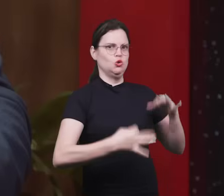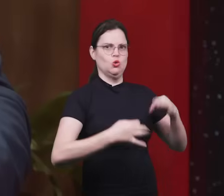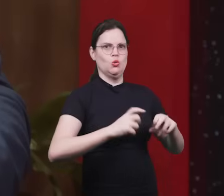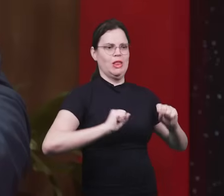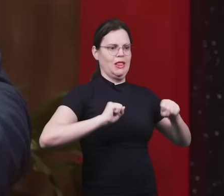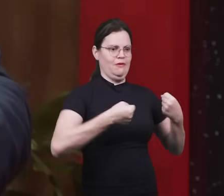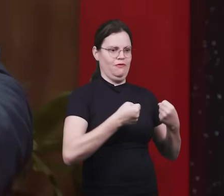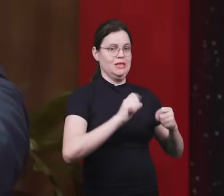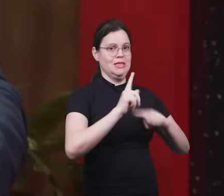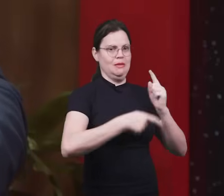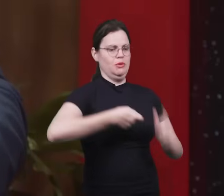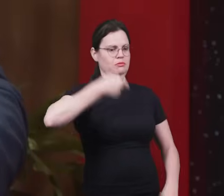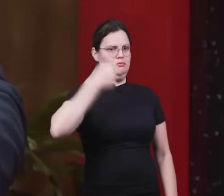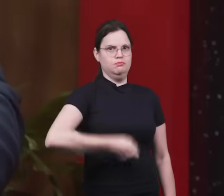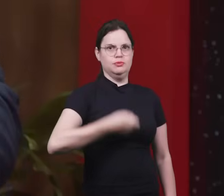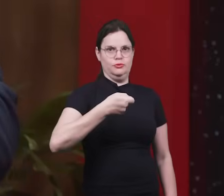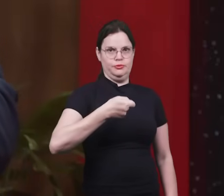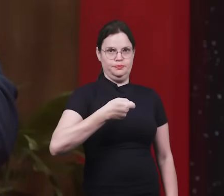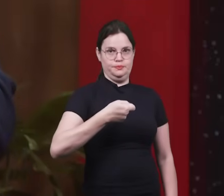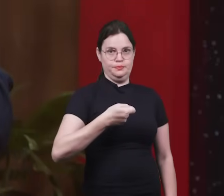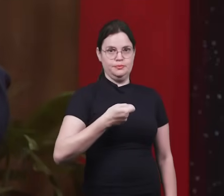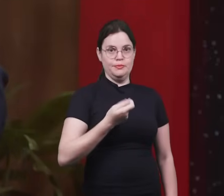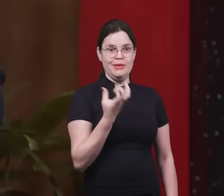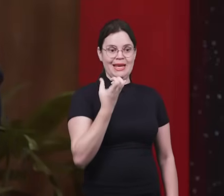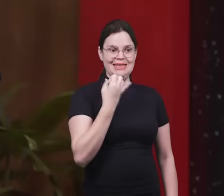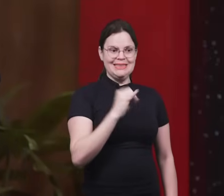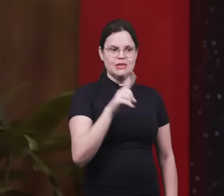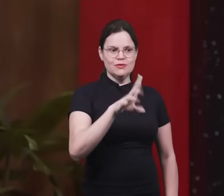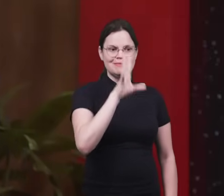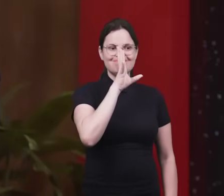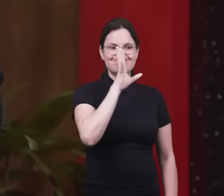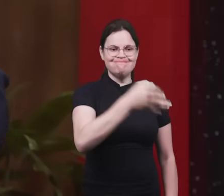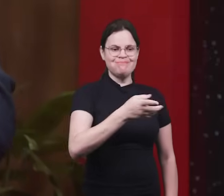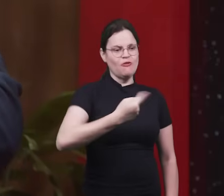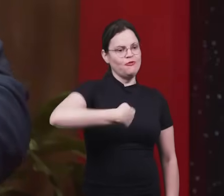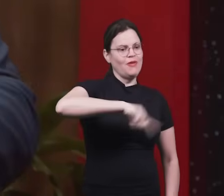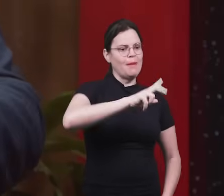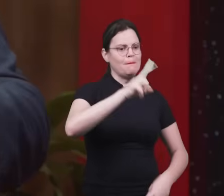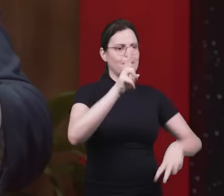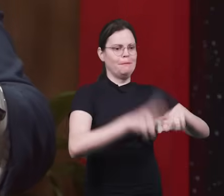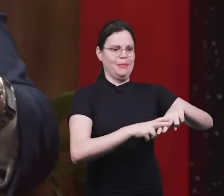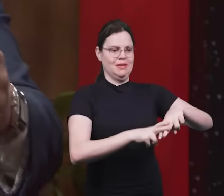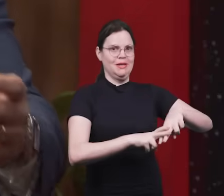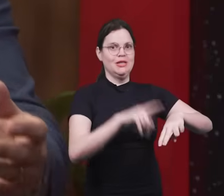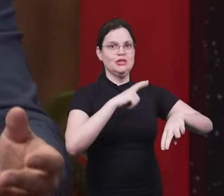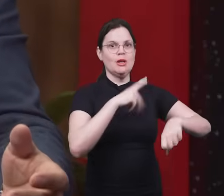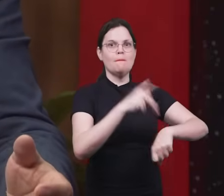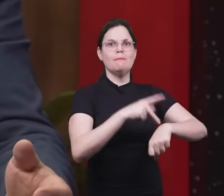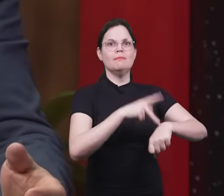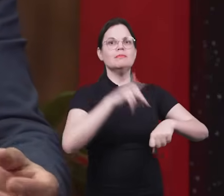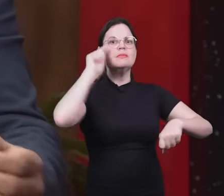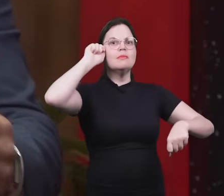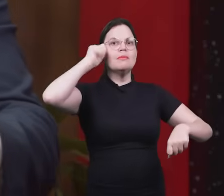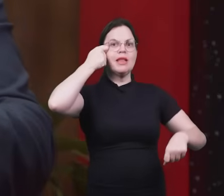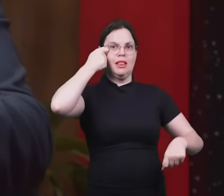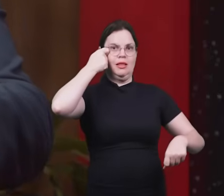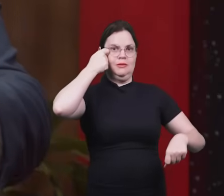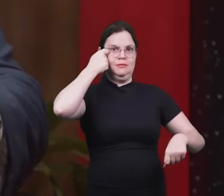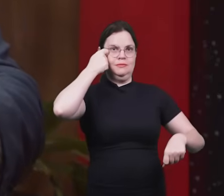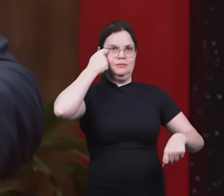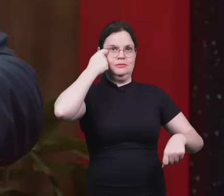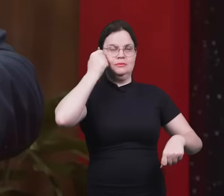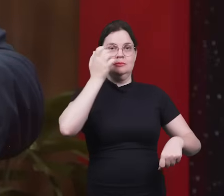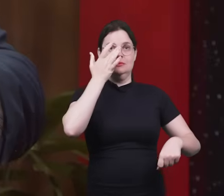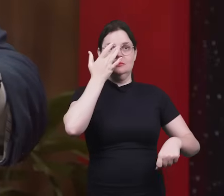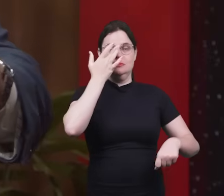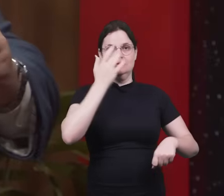veredito, a sentença. Se a pessoa fosse condenada, ela recebia uma pedra preta, mostrando